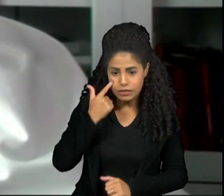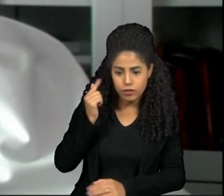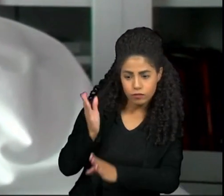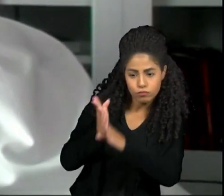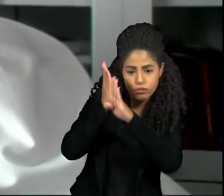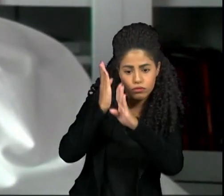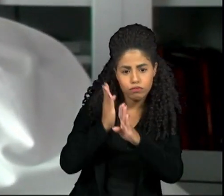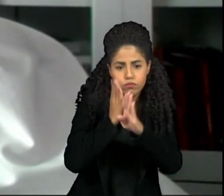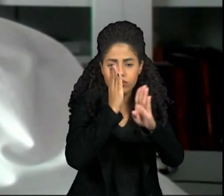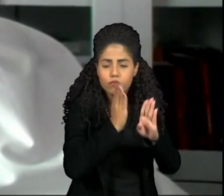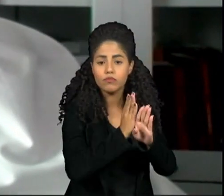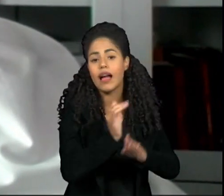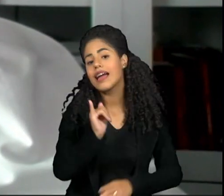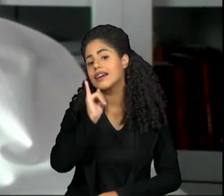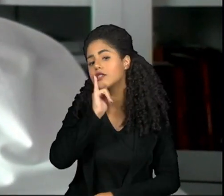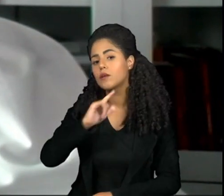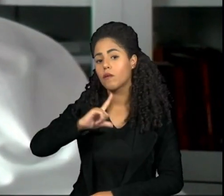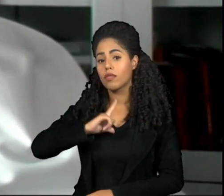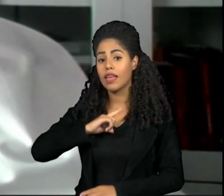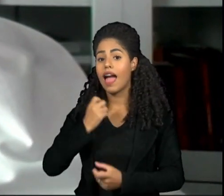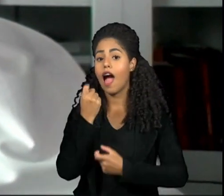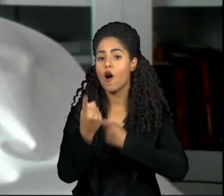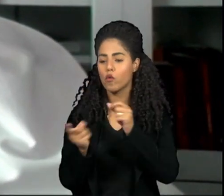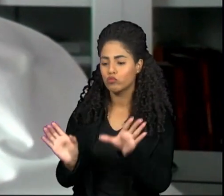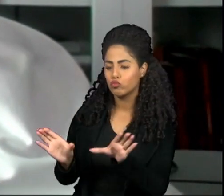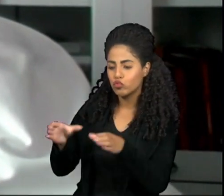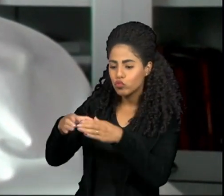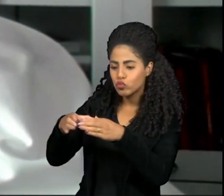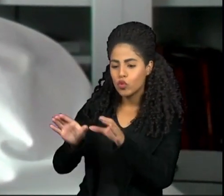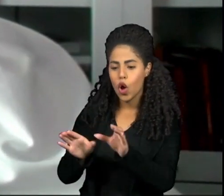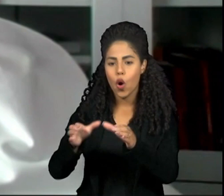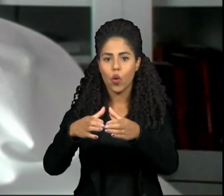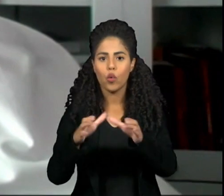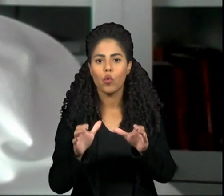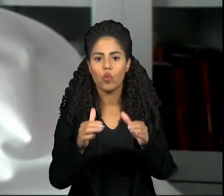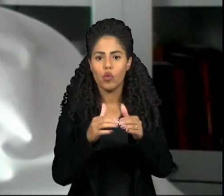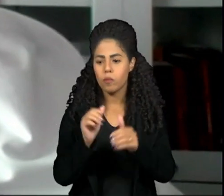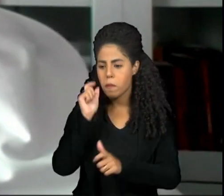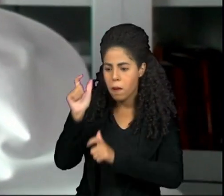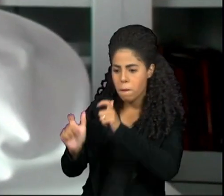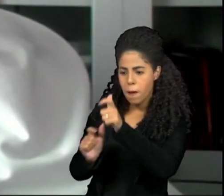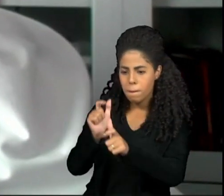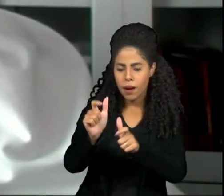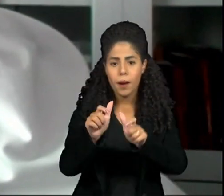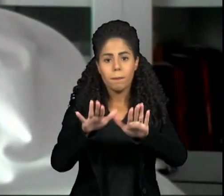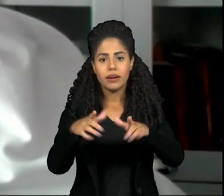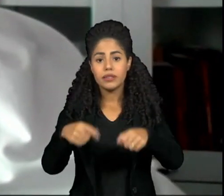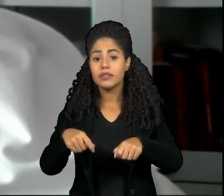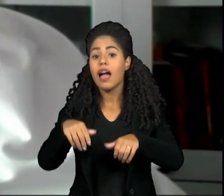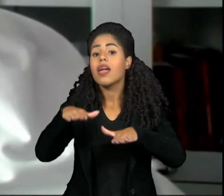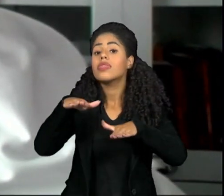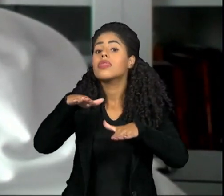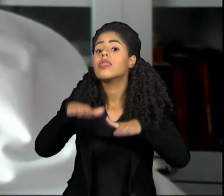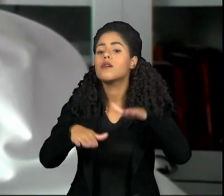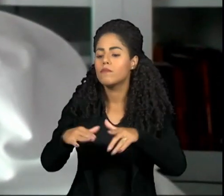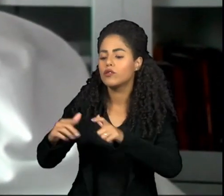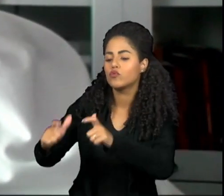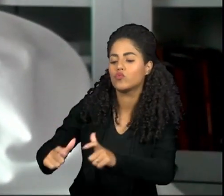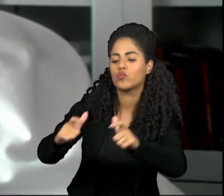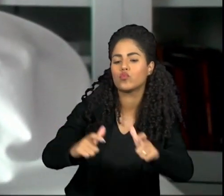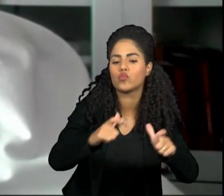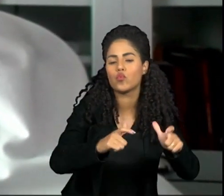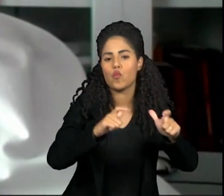identificados, né? Existem alguns grupos que são mais ou menos perseguidos também dependendo da região em que eles se encontram.